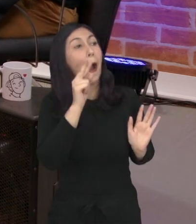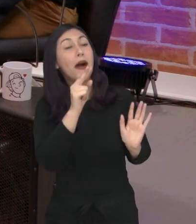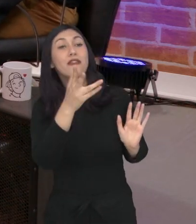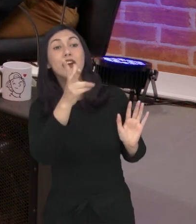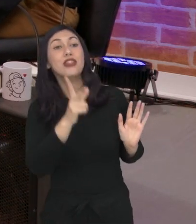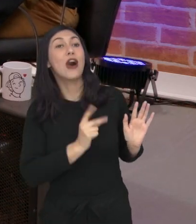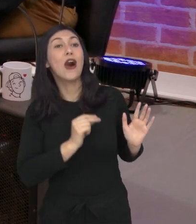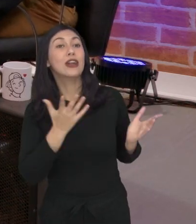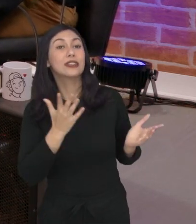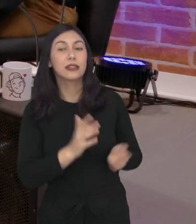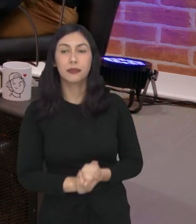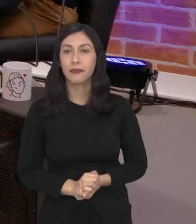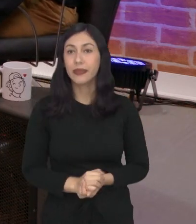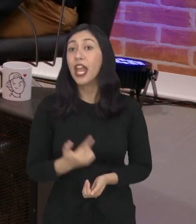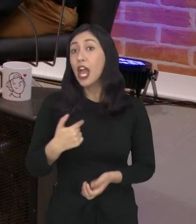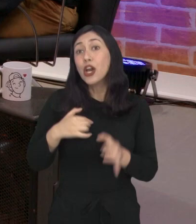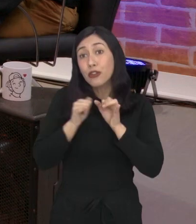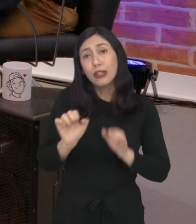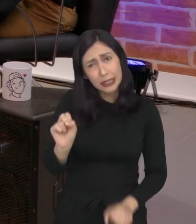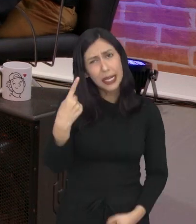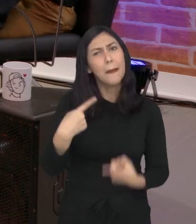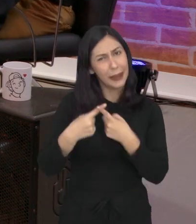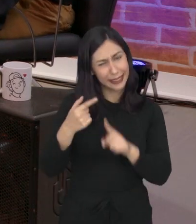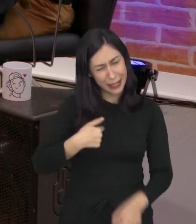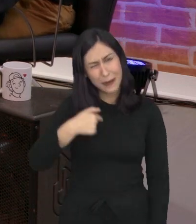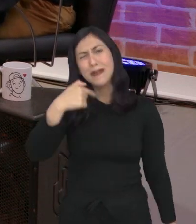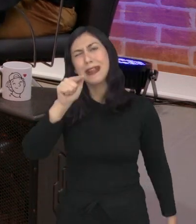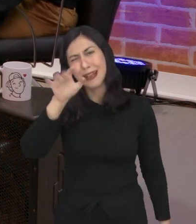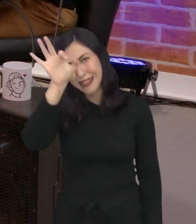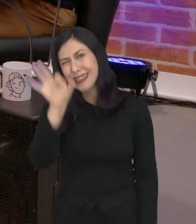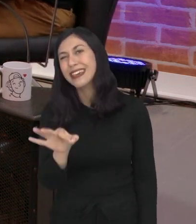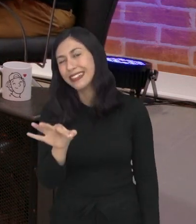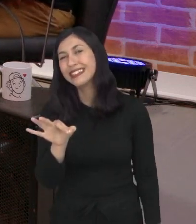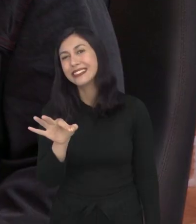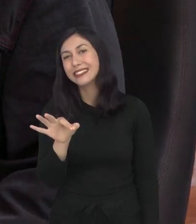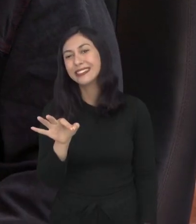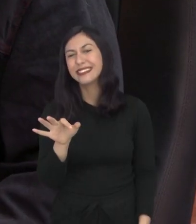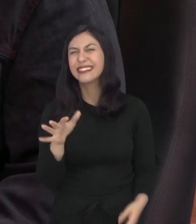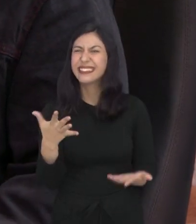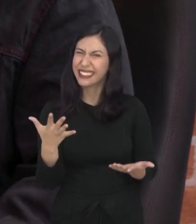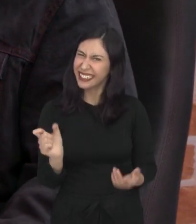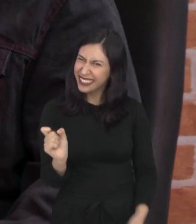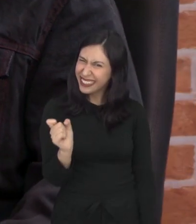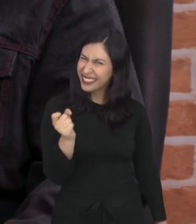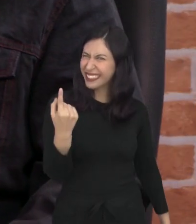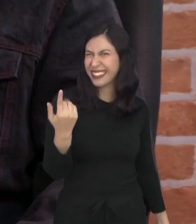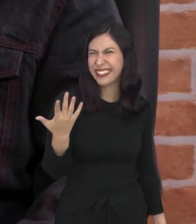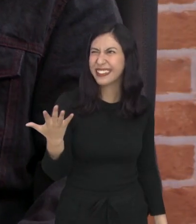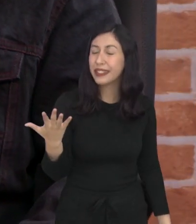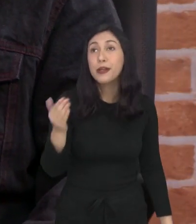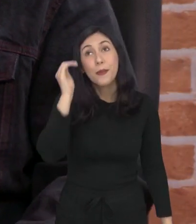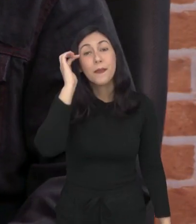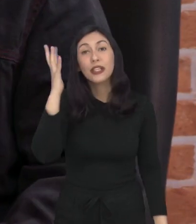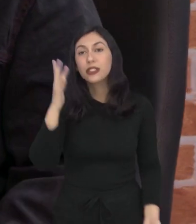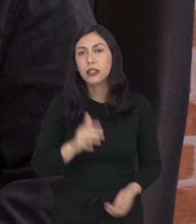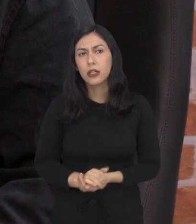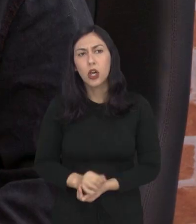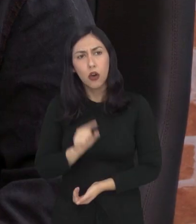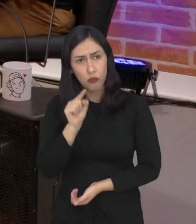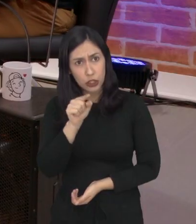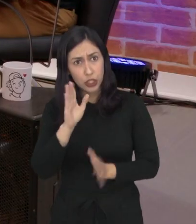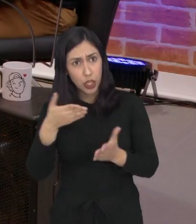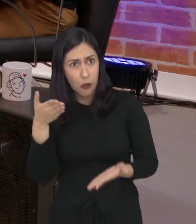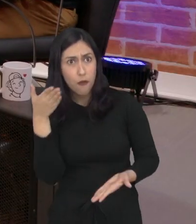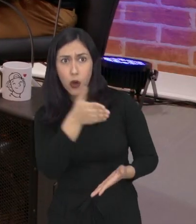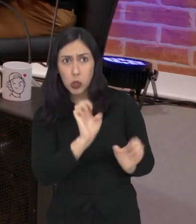caras. eu tô falando isso, mas eu iria assistir. Óbvio. Mas sei lá, mano. Acho estranho, mano. Imagina. Tipo assim. Mas você já foi num